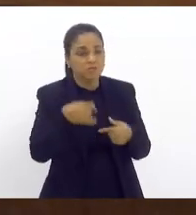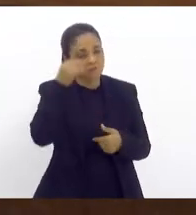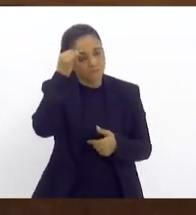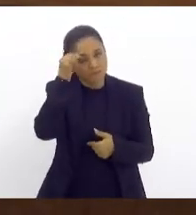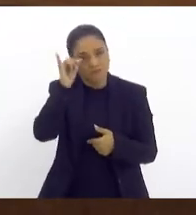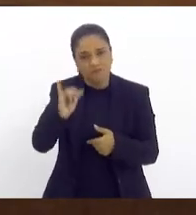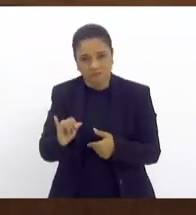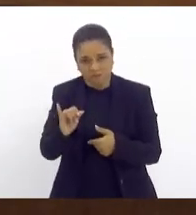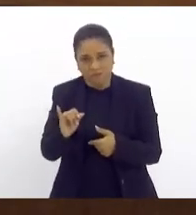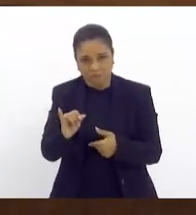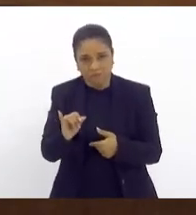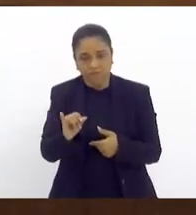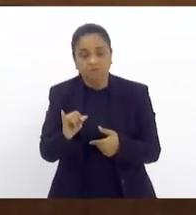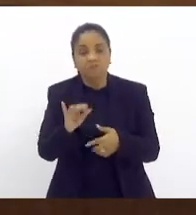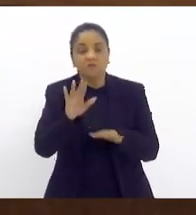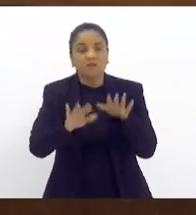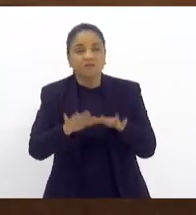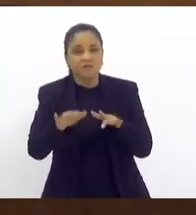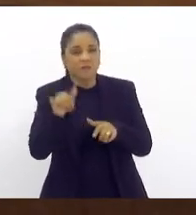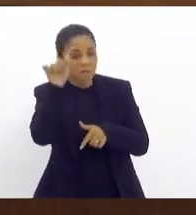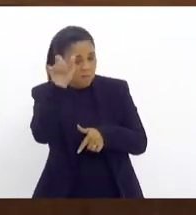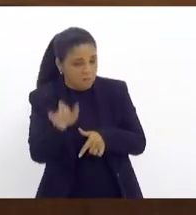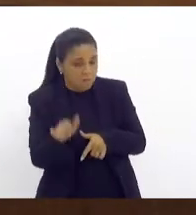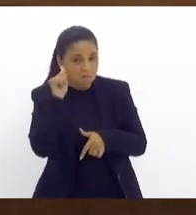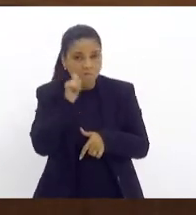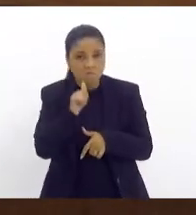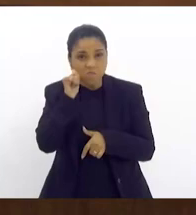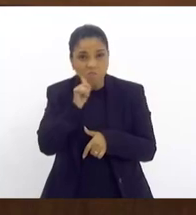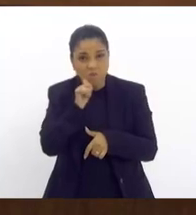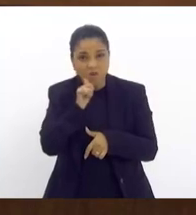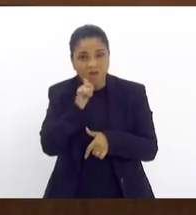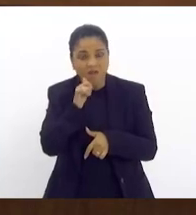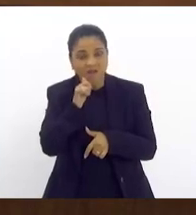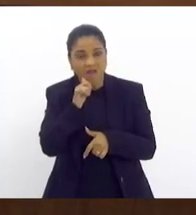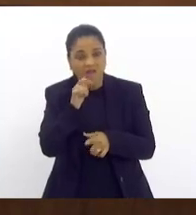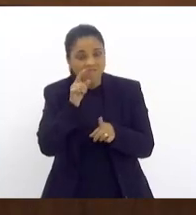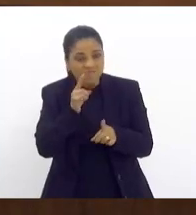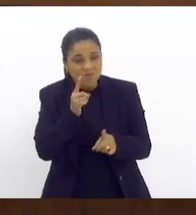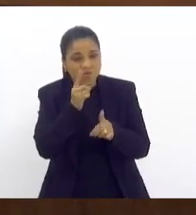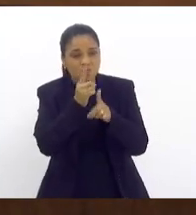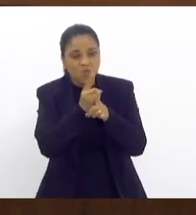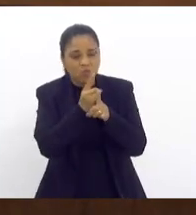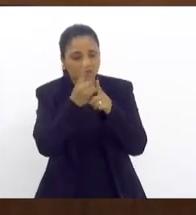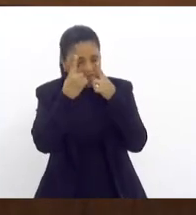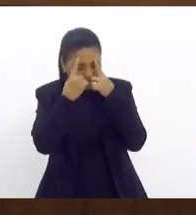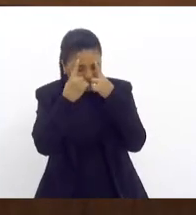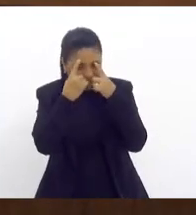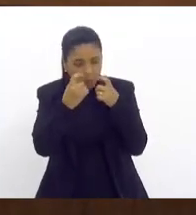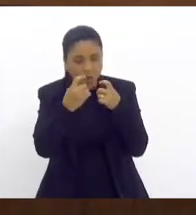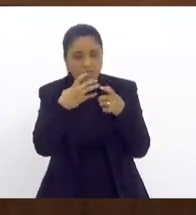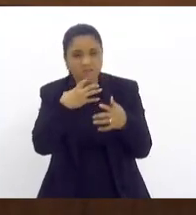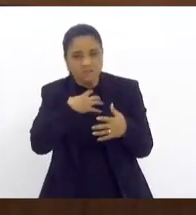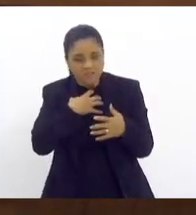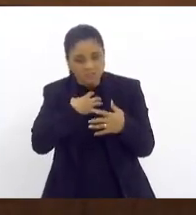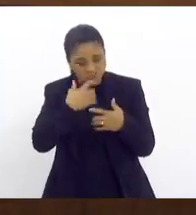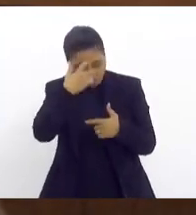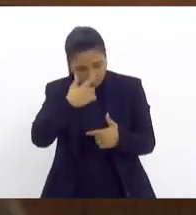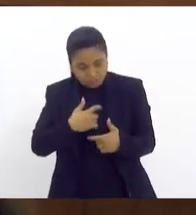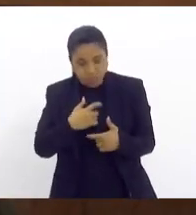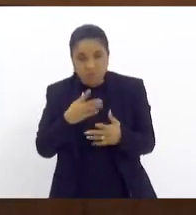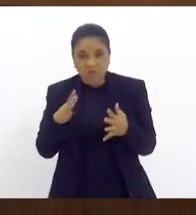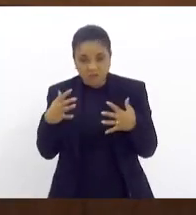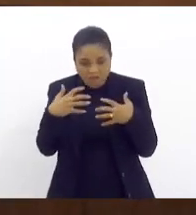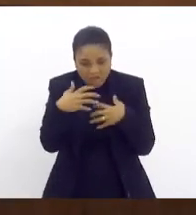porque muitas vezes essas mulheres se encontram numa situação tal de violência que elas não se vêem é